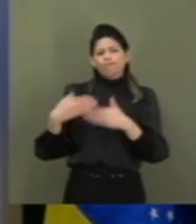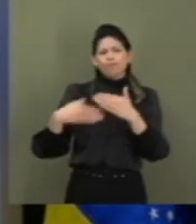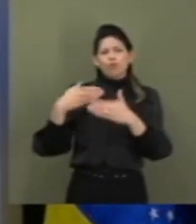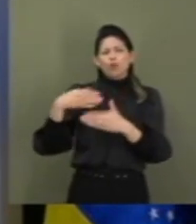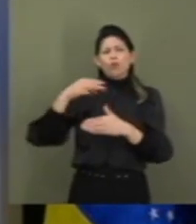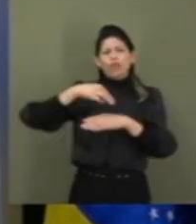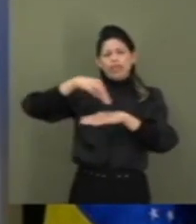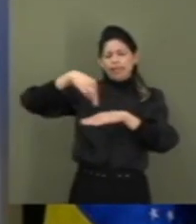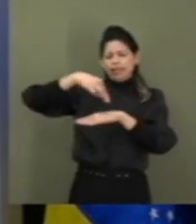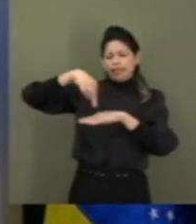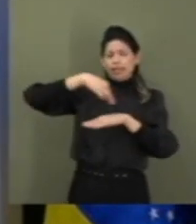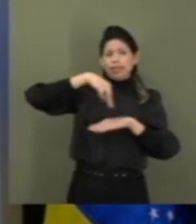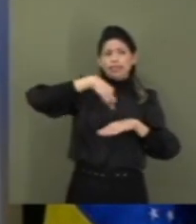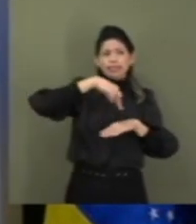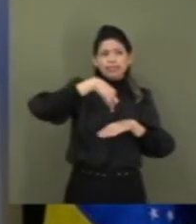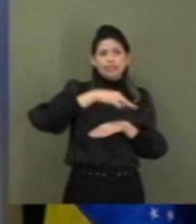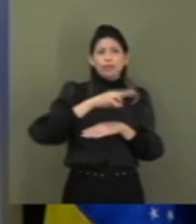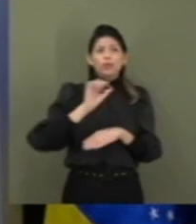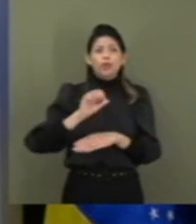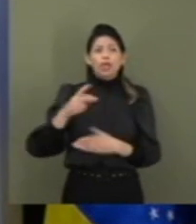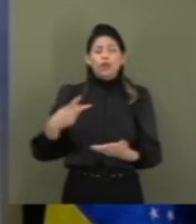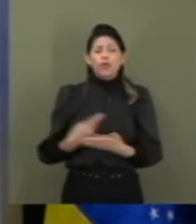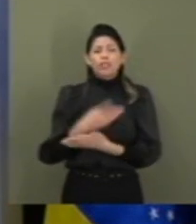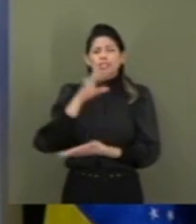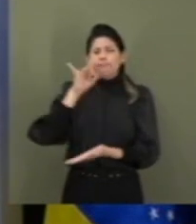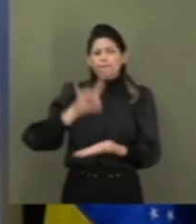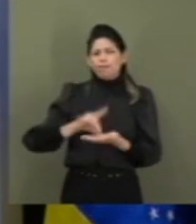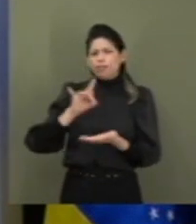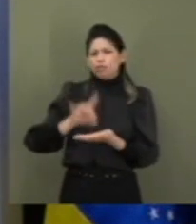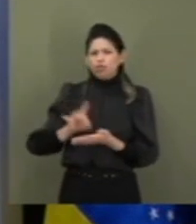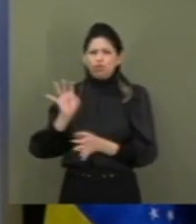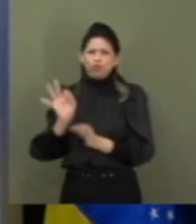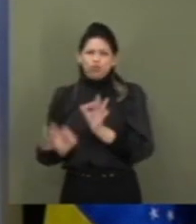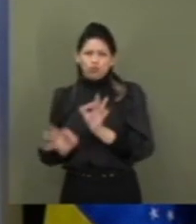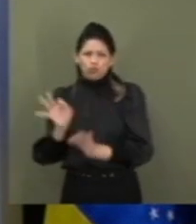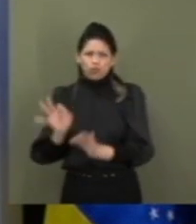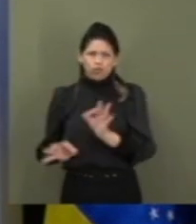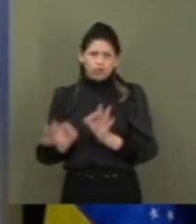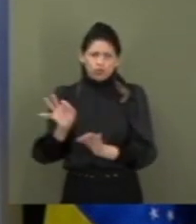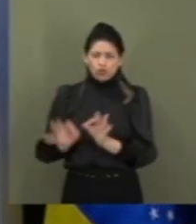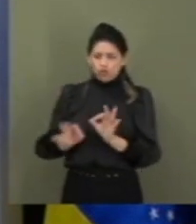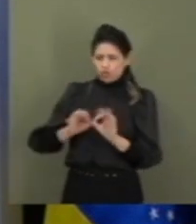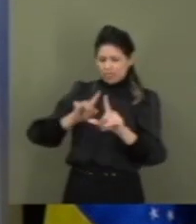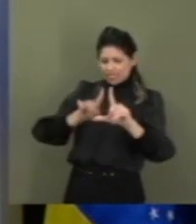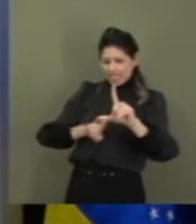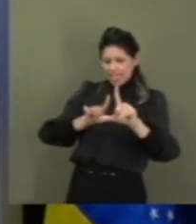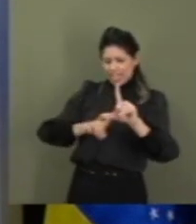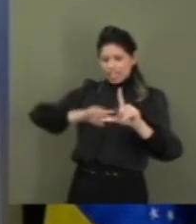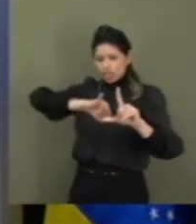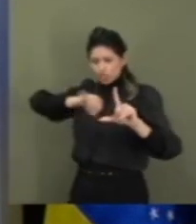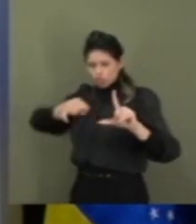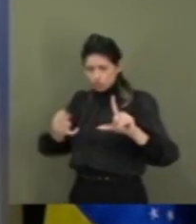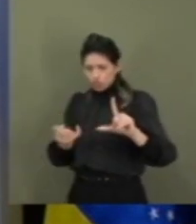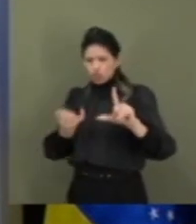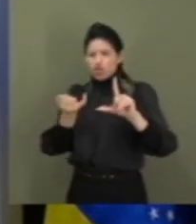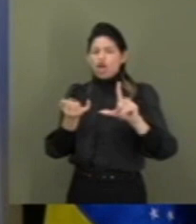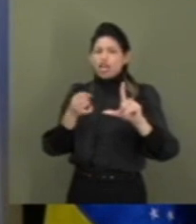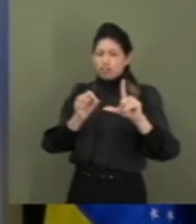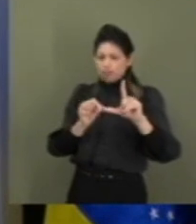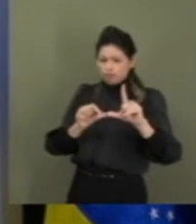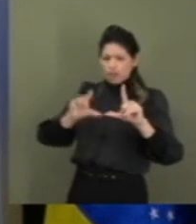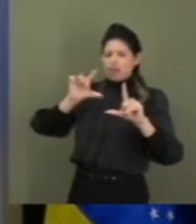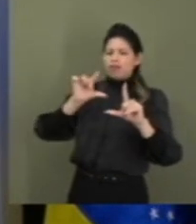onde impere a verdadeira justiça, com J maiúsculo. Este tipo